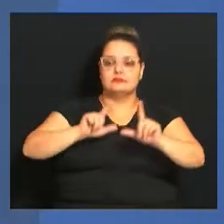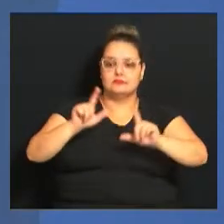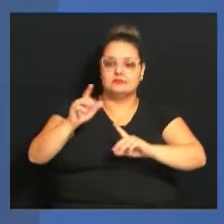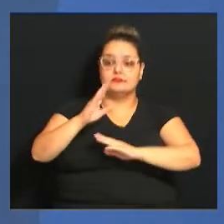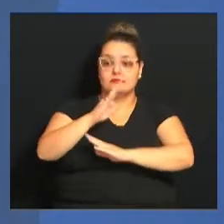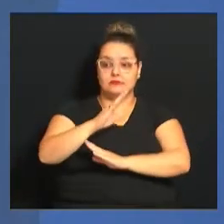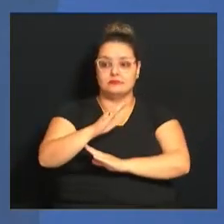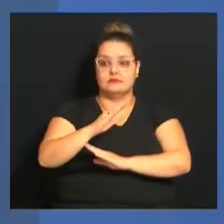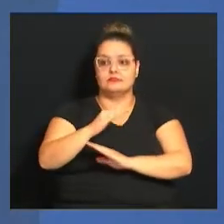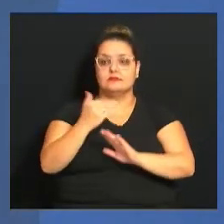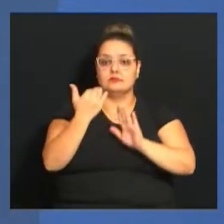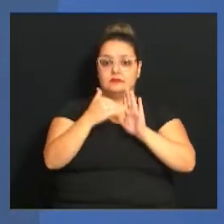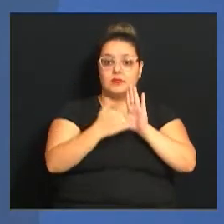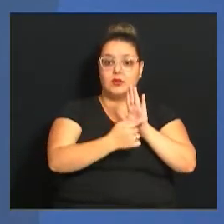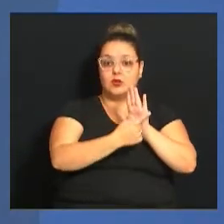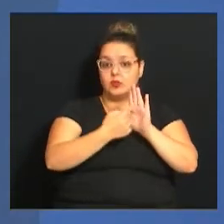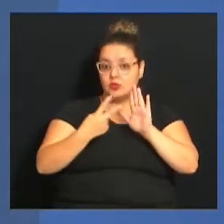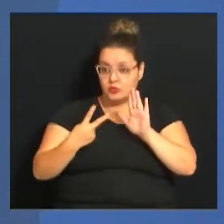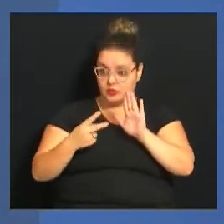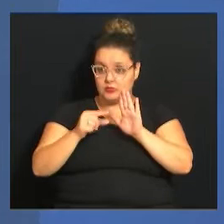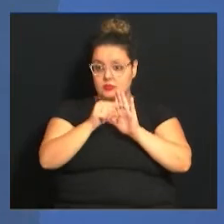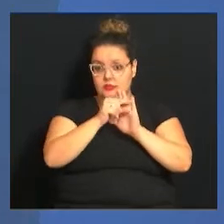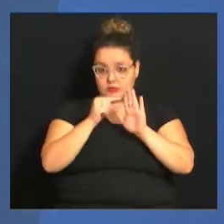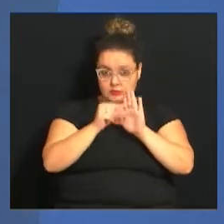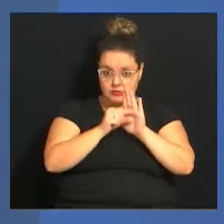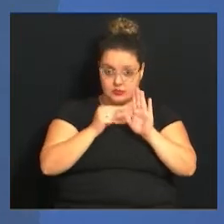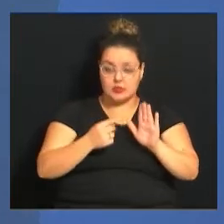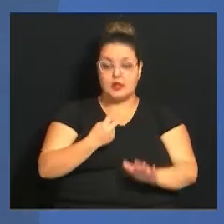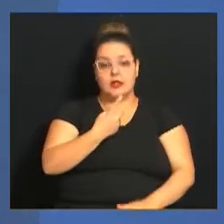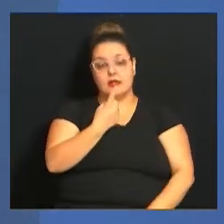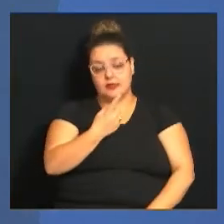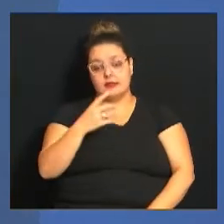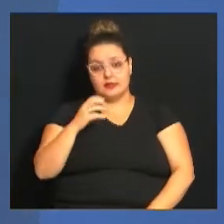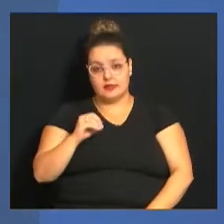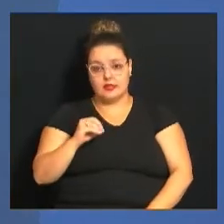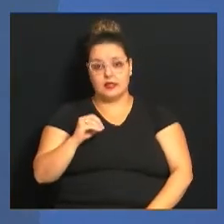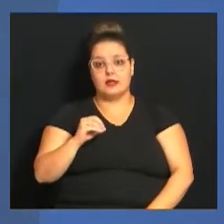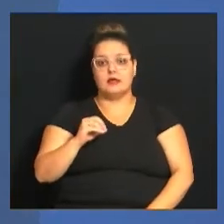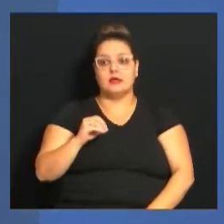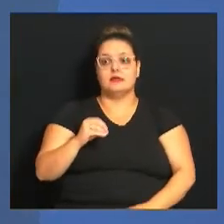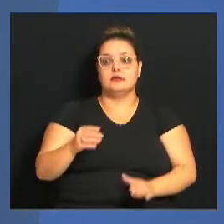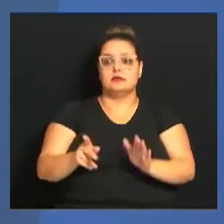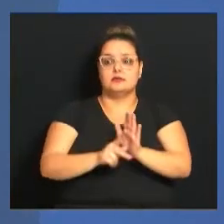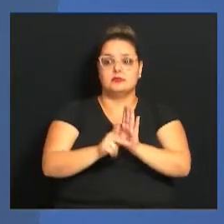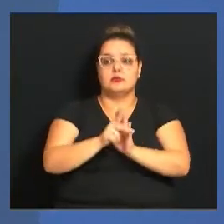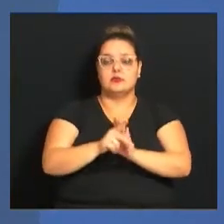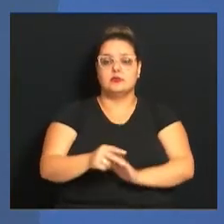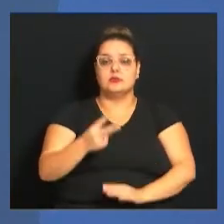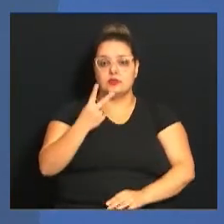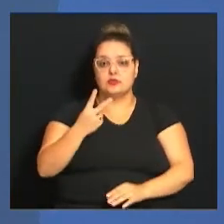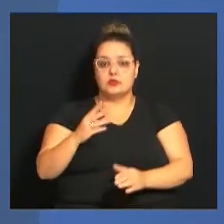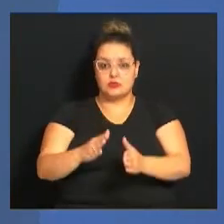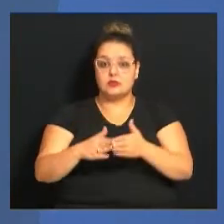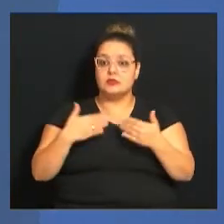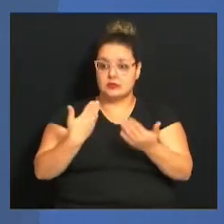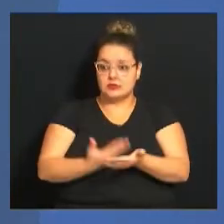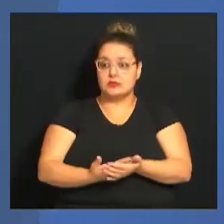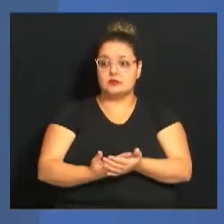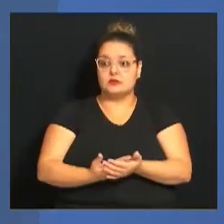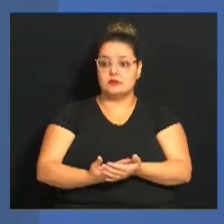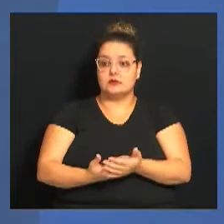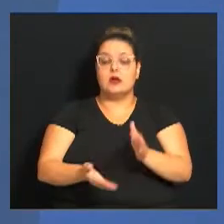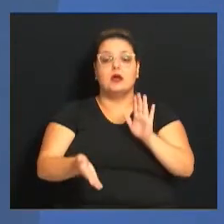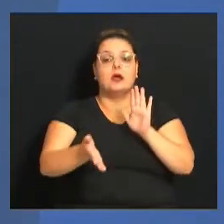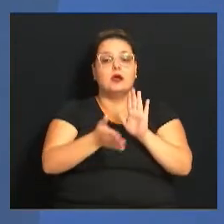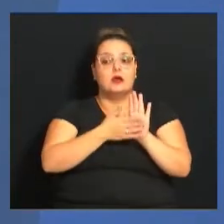pauta 12 itens, 10 projetos e 2 requerimentos. E nós vamos destacar aqui a proposta